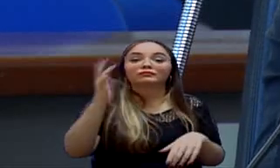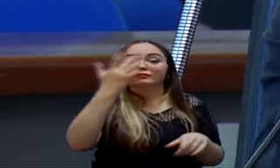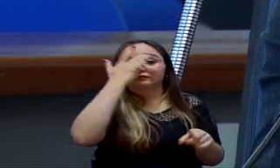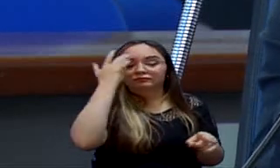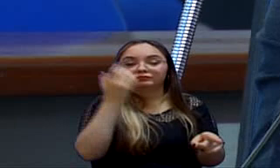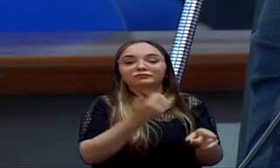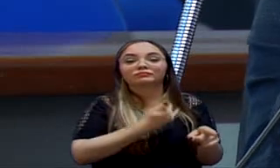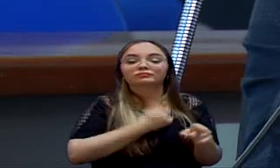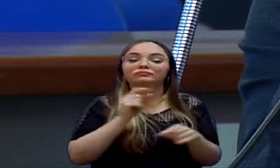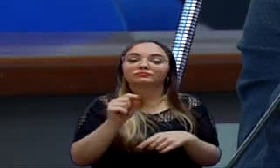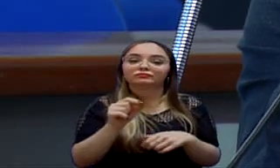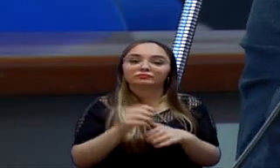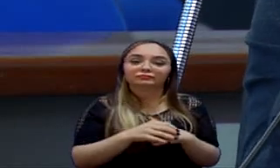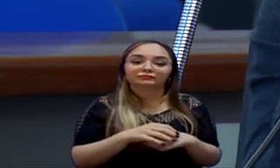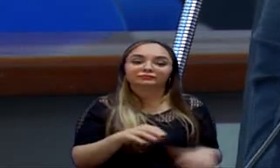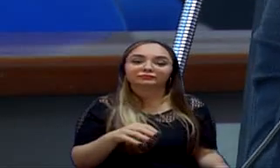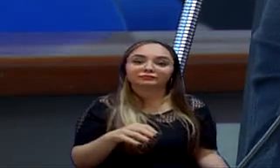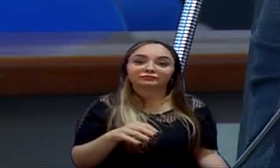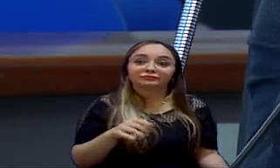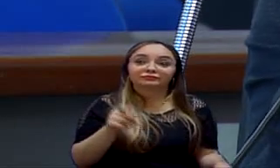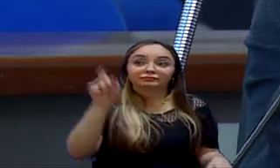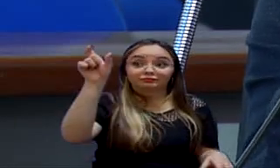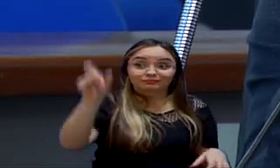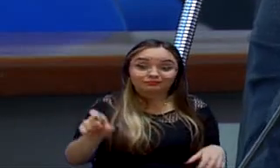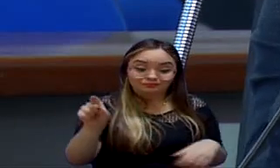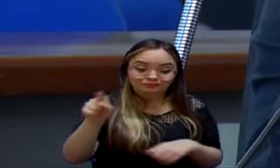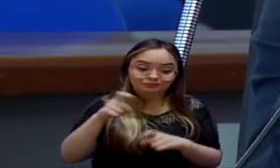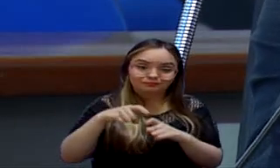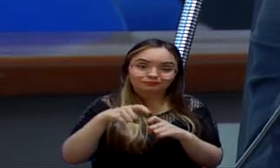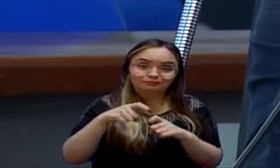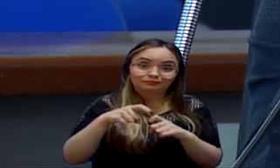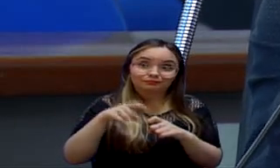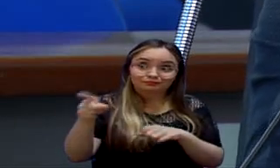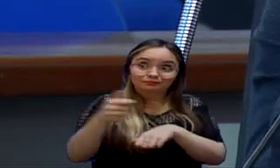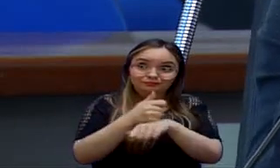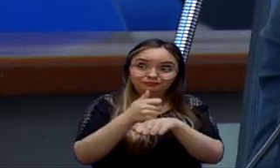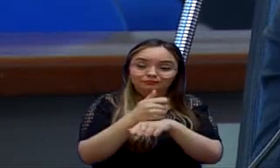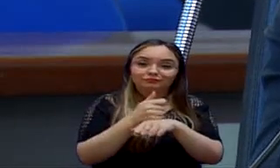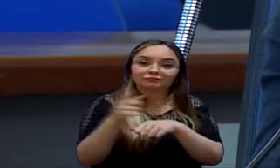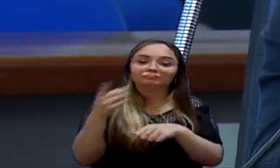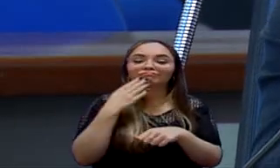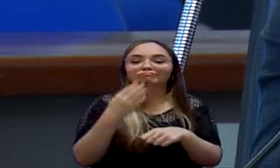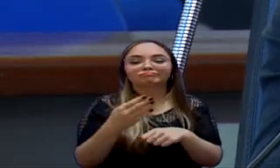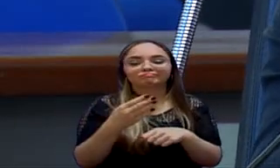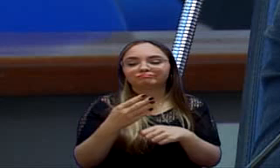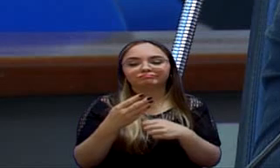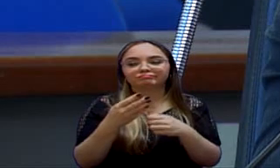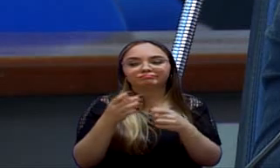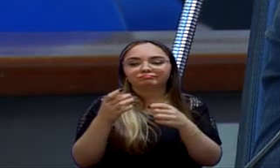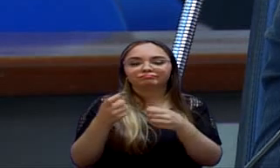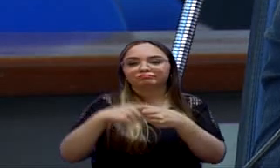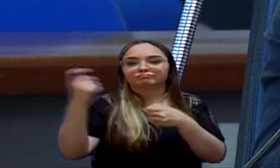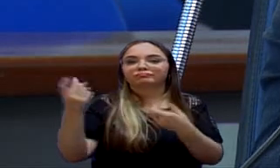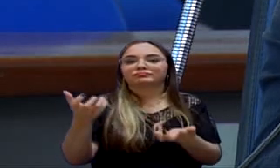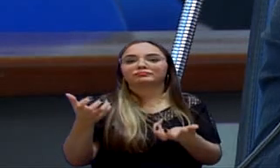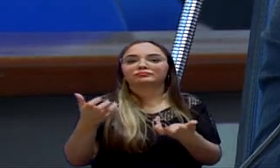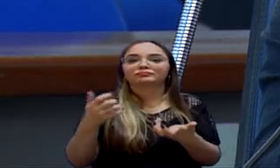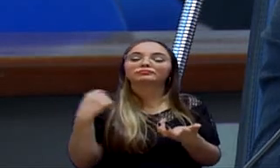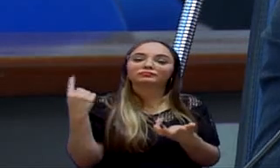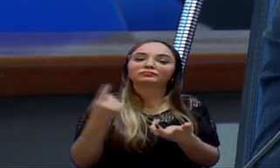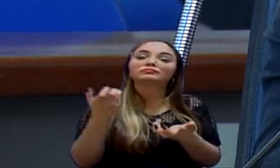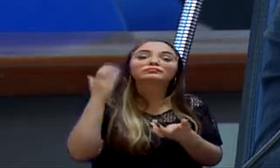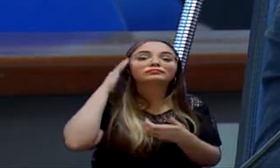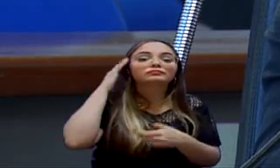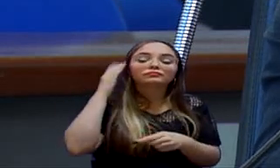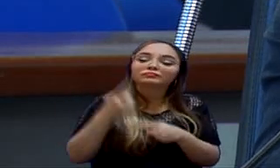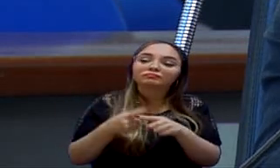reportam esse médico esse profissional ele perdeu os financiamento a gente busca informação com opcional busca